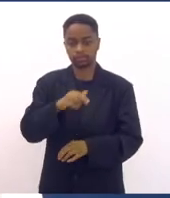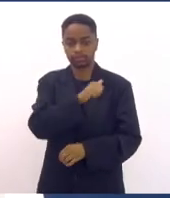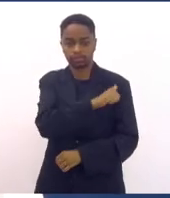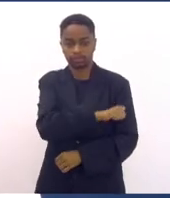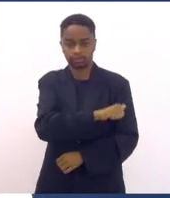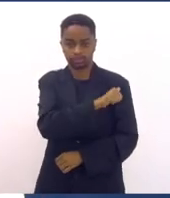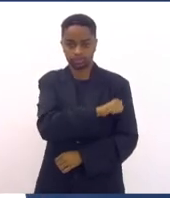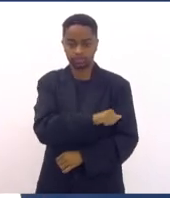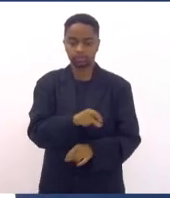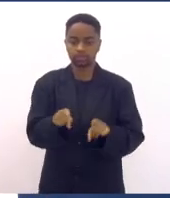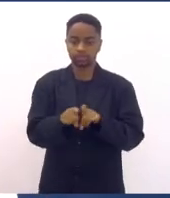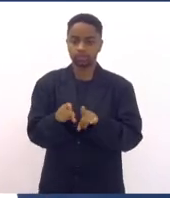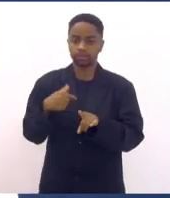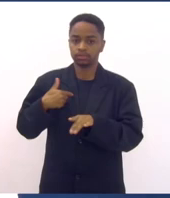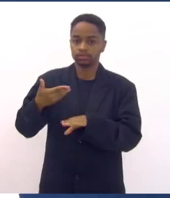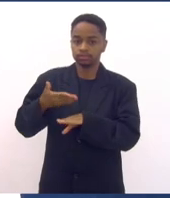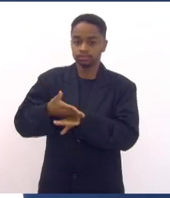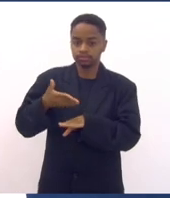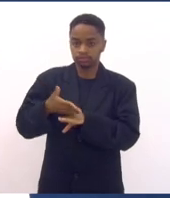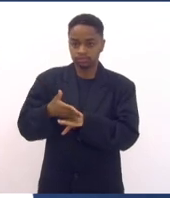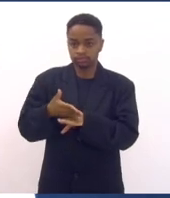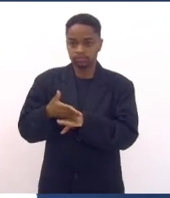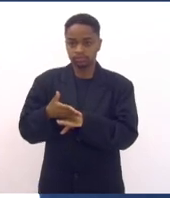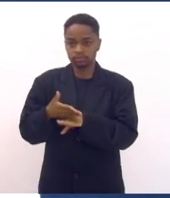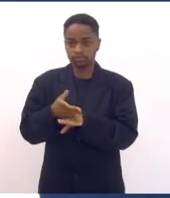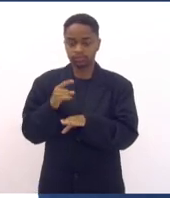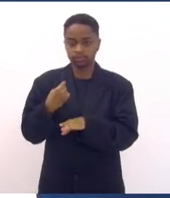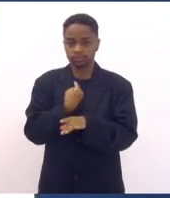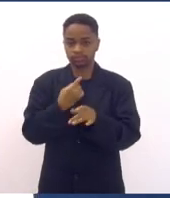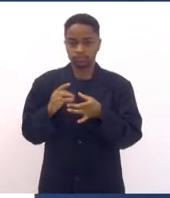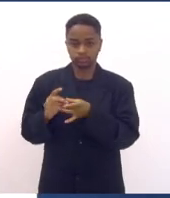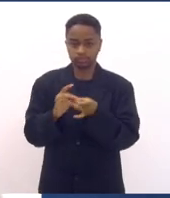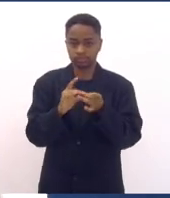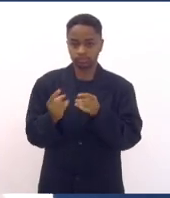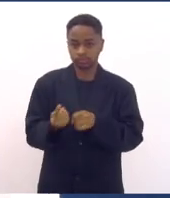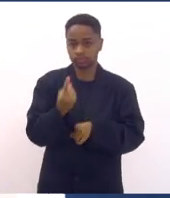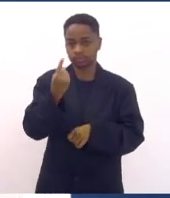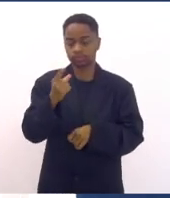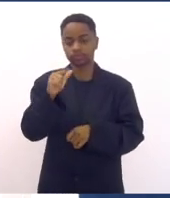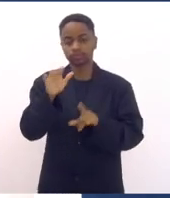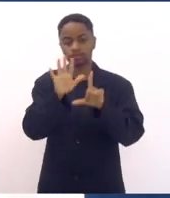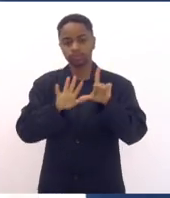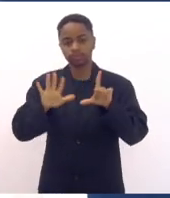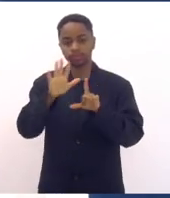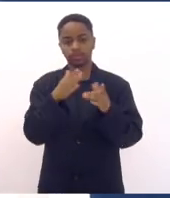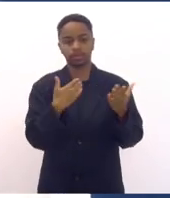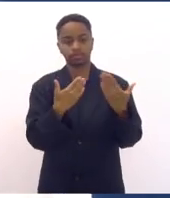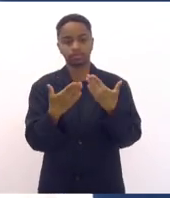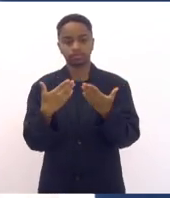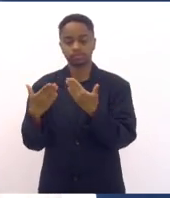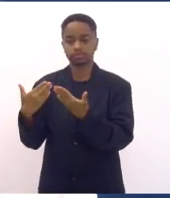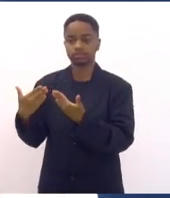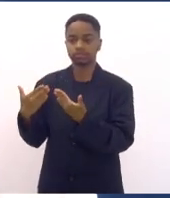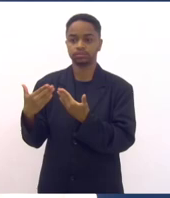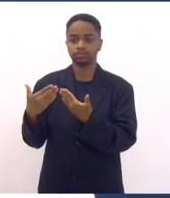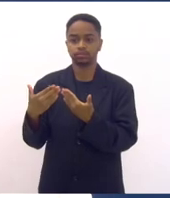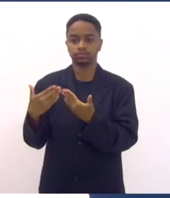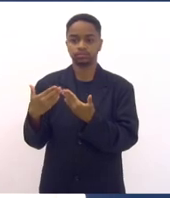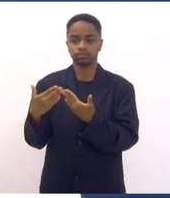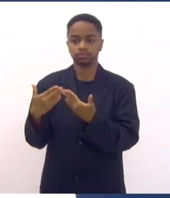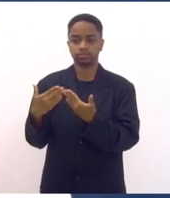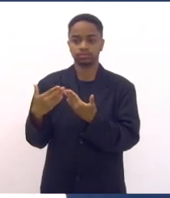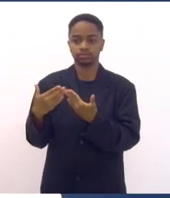Janeiro faz parte de um somosum que é uma plataforma de diálogo entre de ecuménico